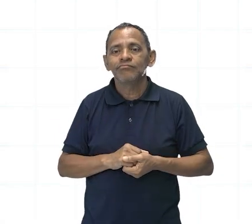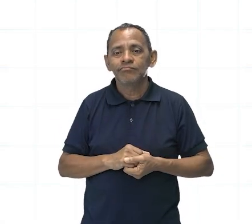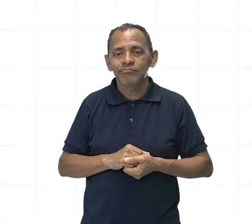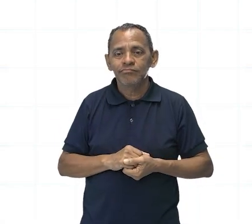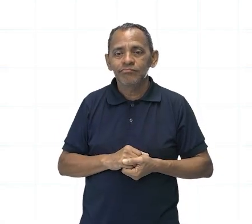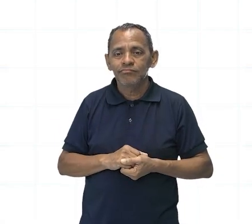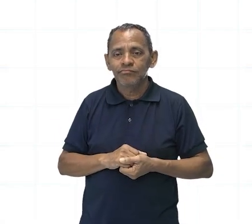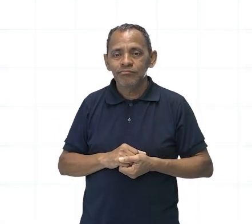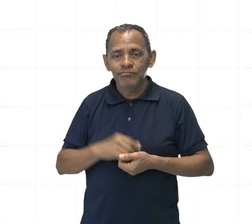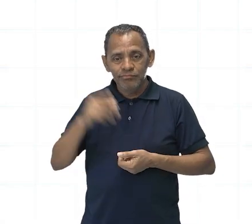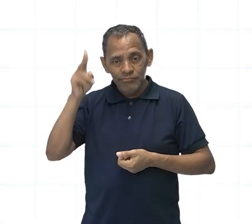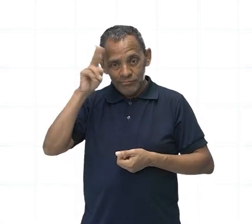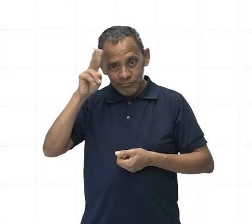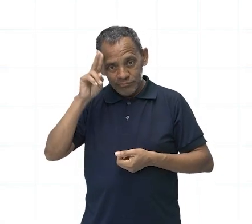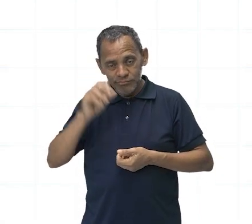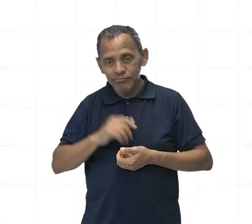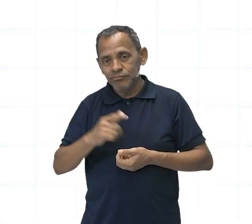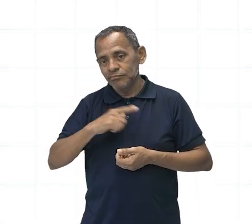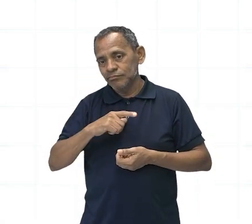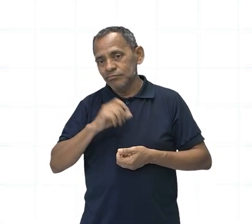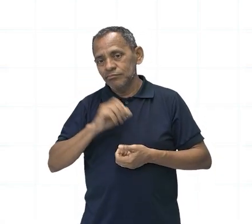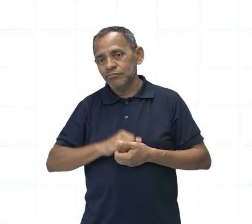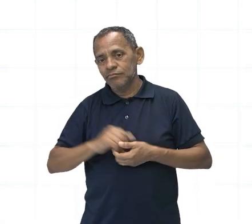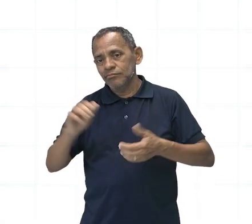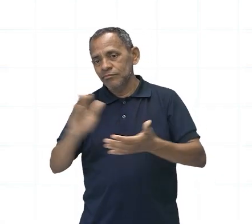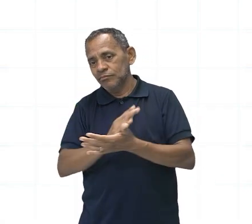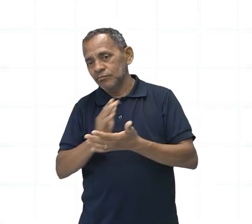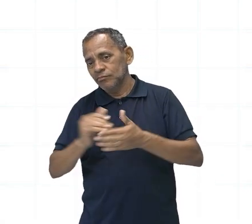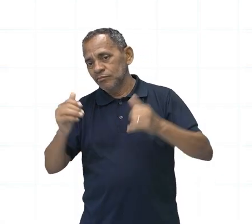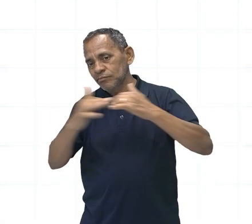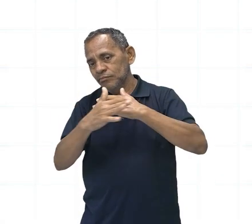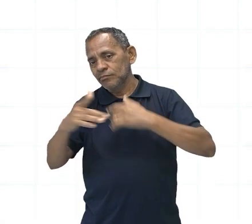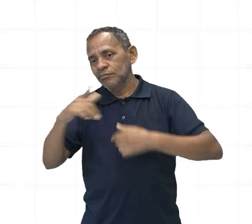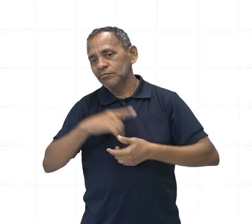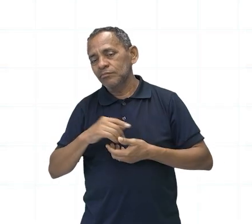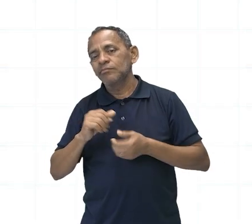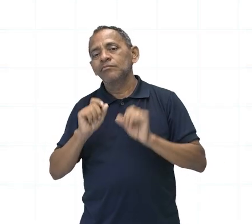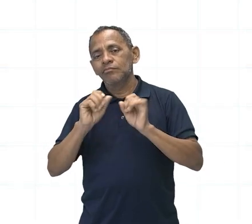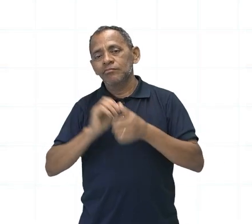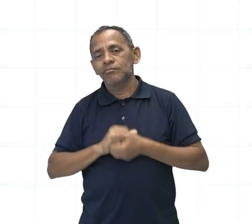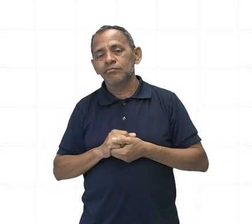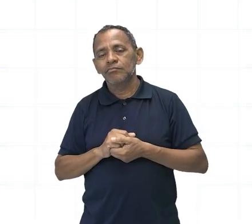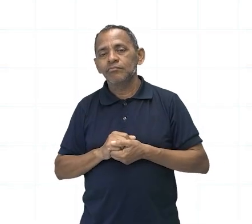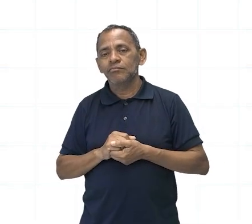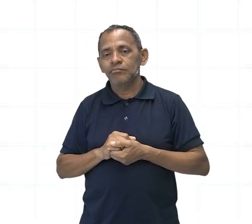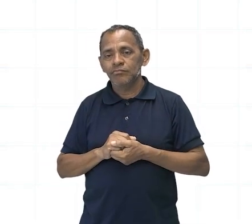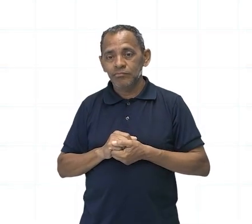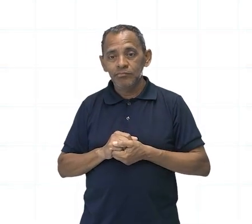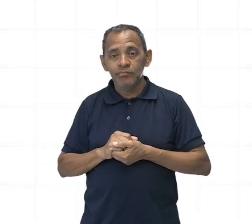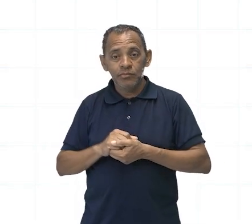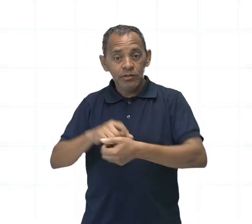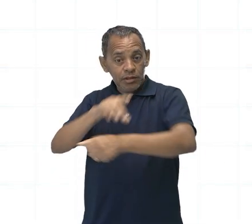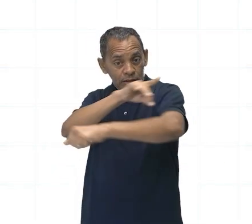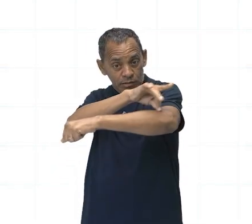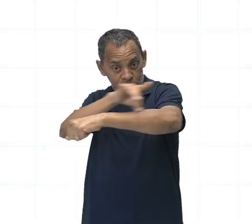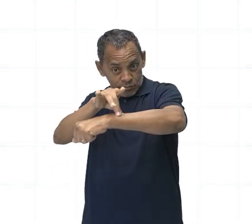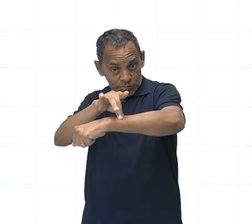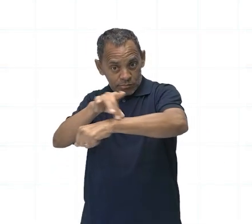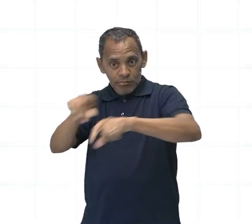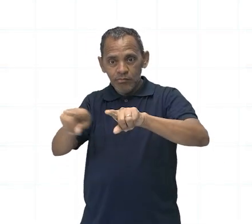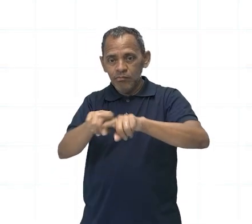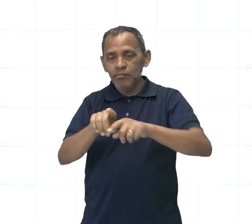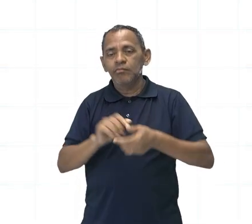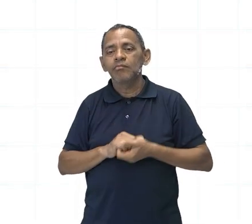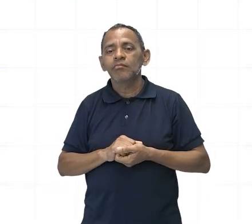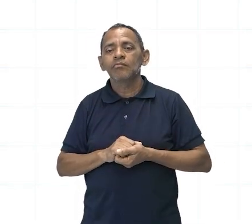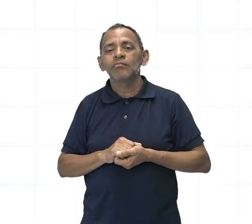teatro grego. Por exemplo, algumas cidades têm até o estilo do anfiteatro. Aqui na nossa cidade, nós temos o